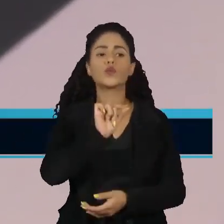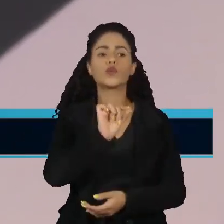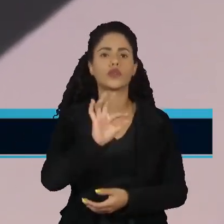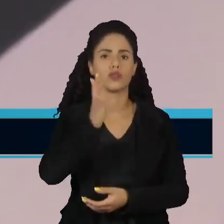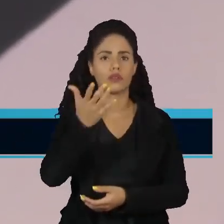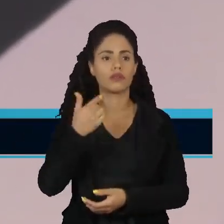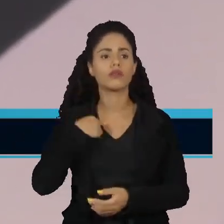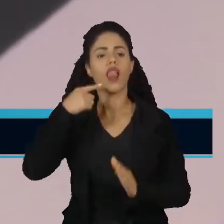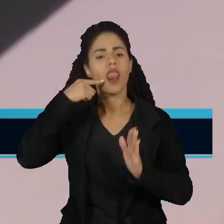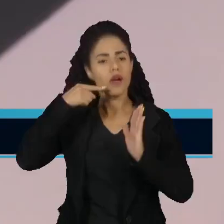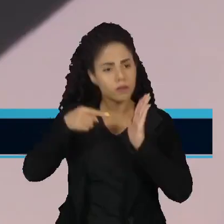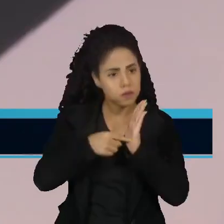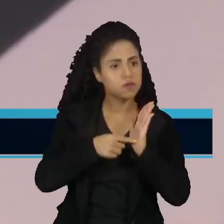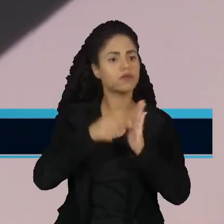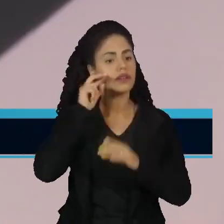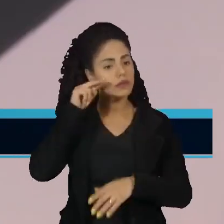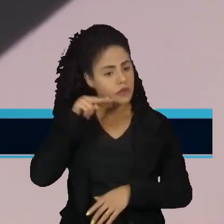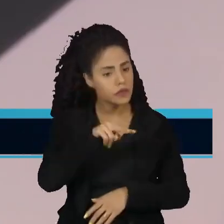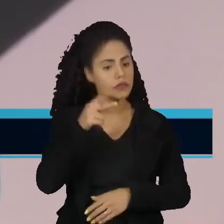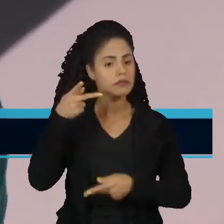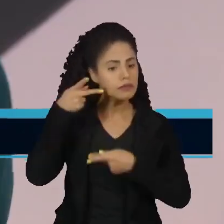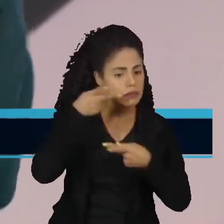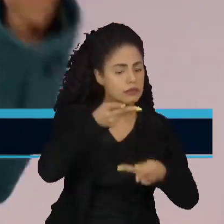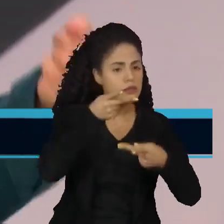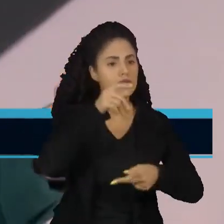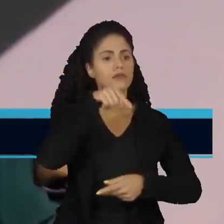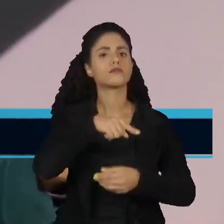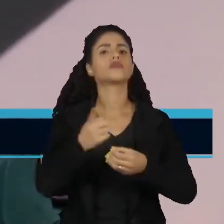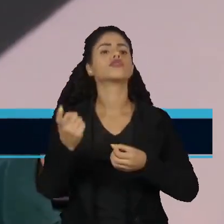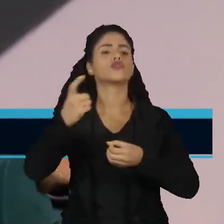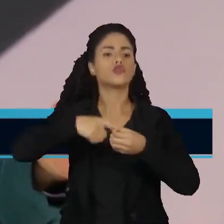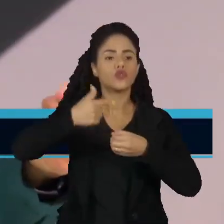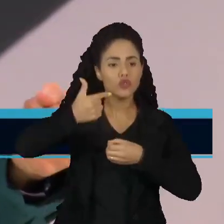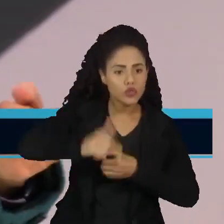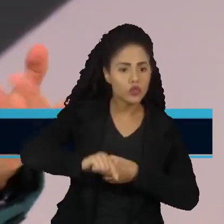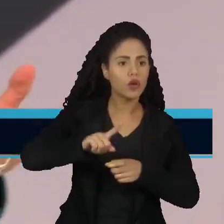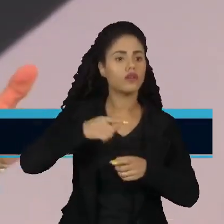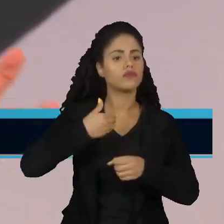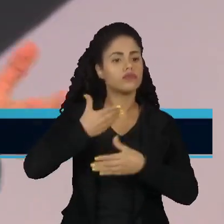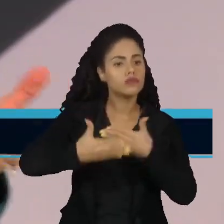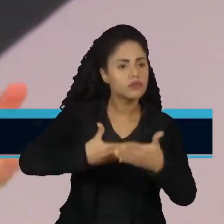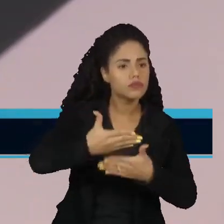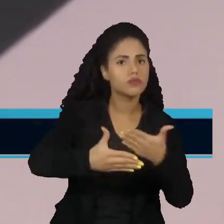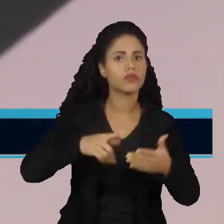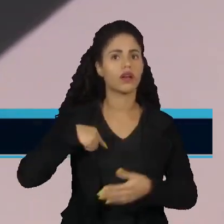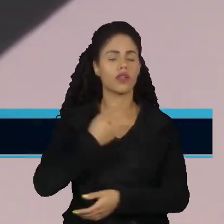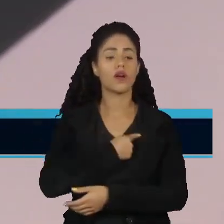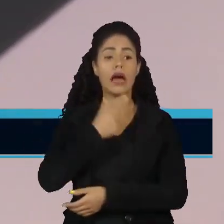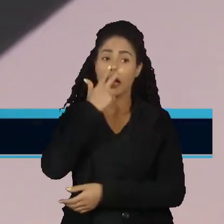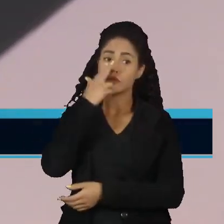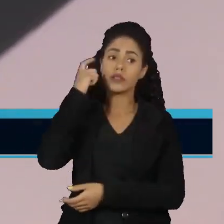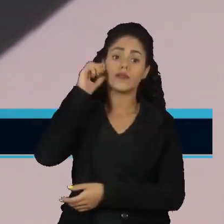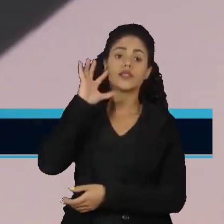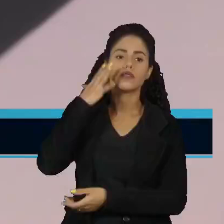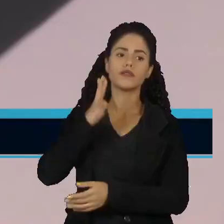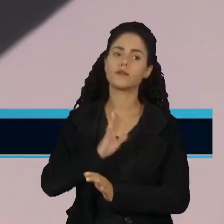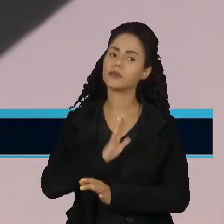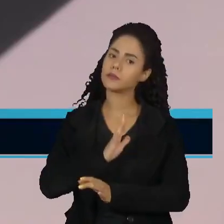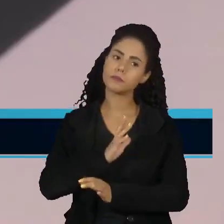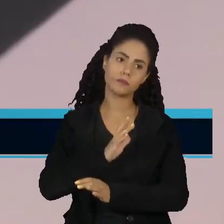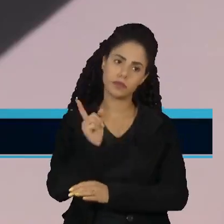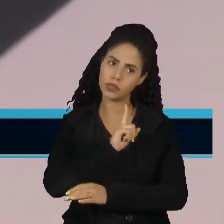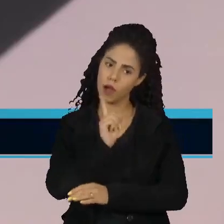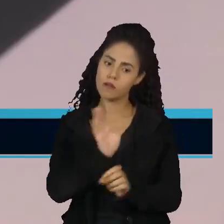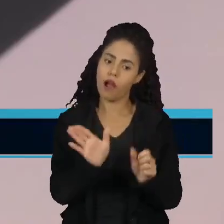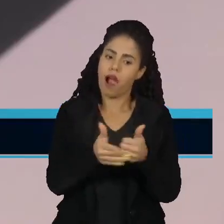foi denunciado, foi visto, cenas fortes, volta-se depois de não sei quanto tempo, que a gente achava que as coisas estavam resolvendo e não. Então, eu